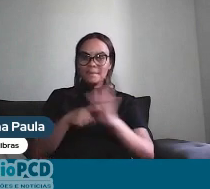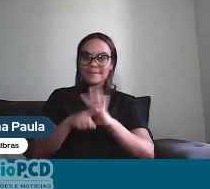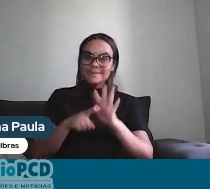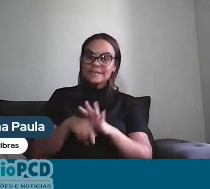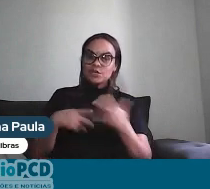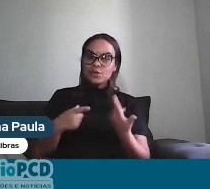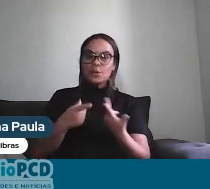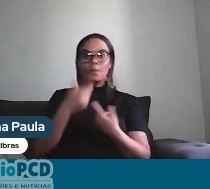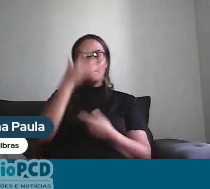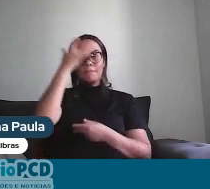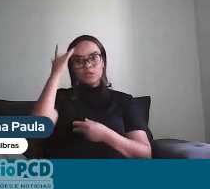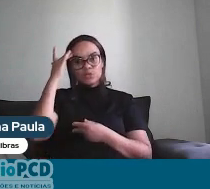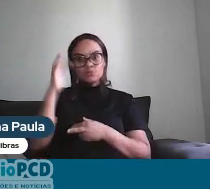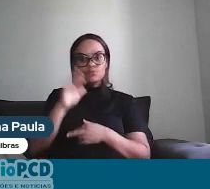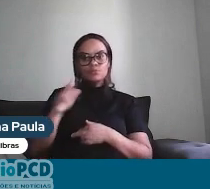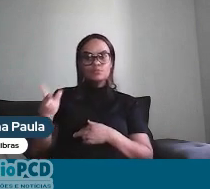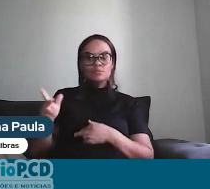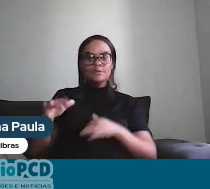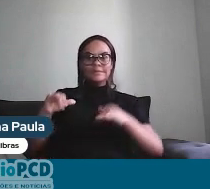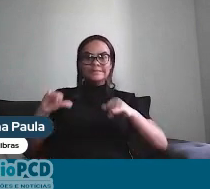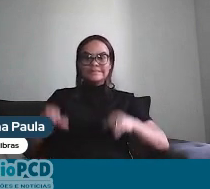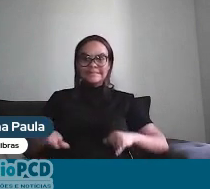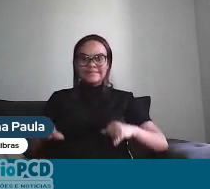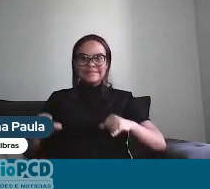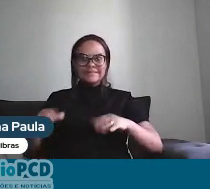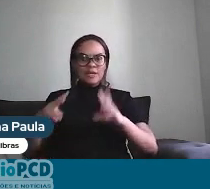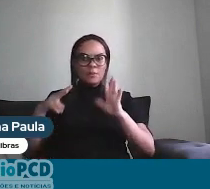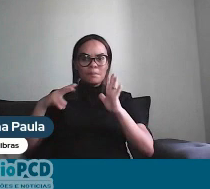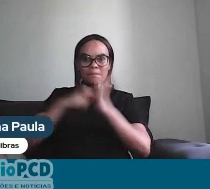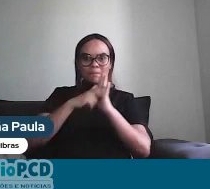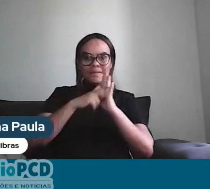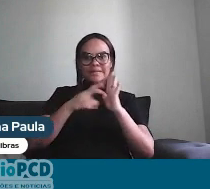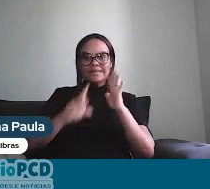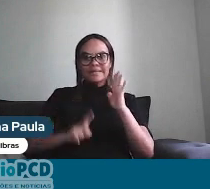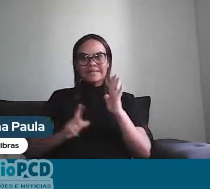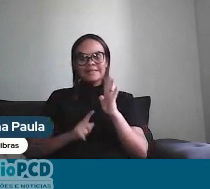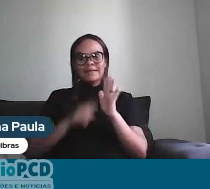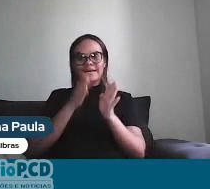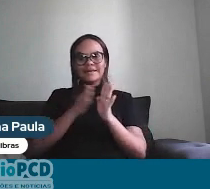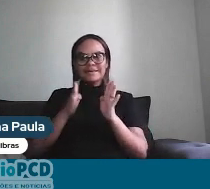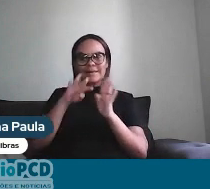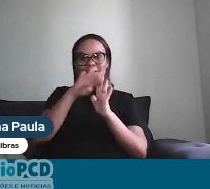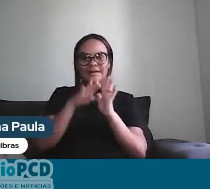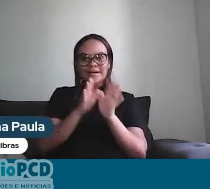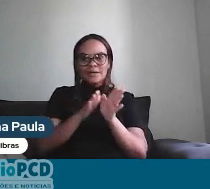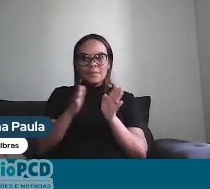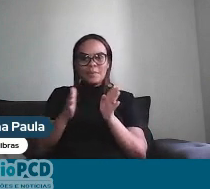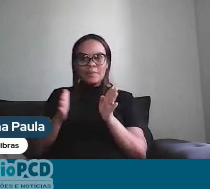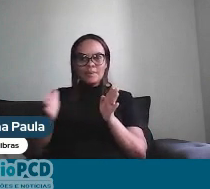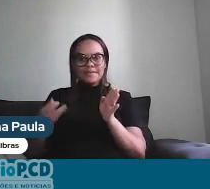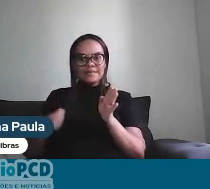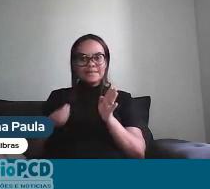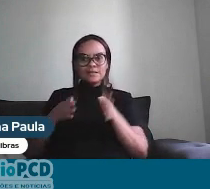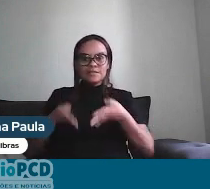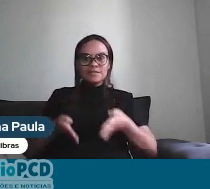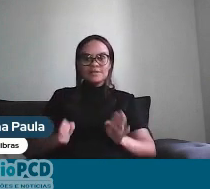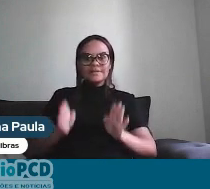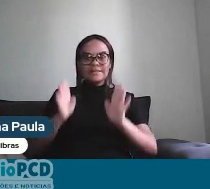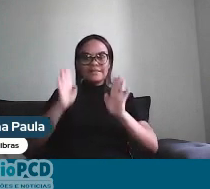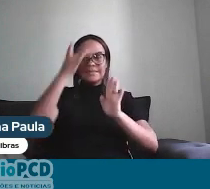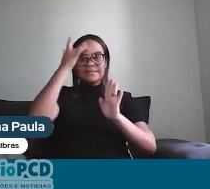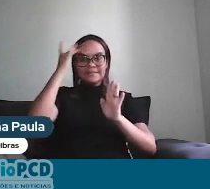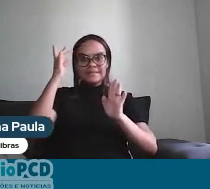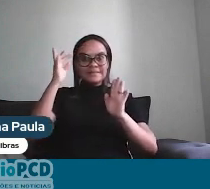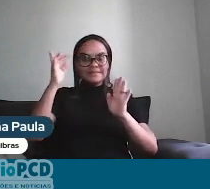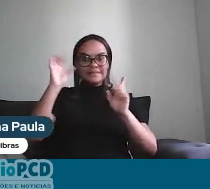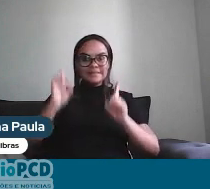de uma pessoa que, por exemplo, sofreu um acidente em alguma etapa de sua vida ou nasceu com uma deficiência.